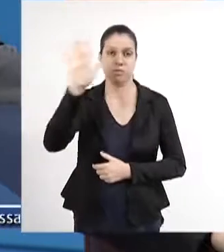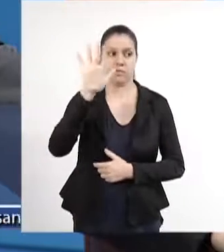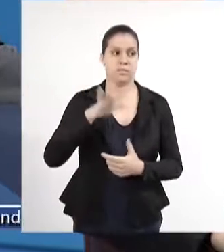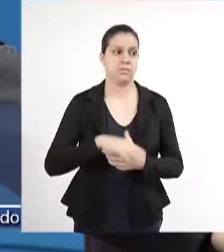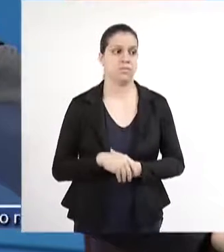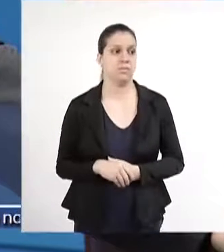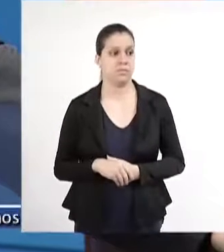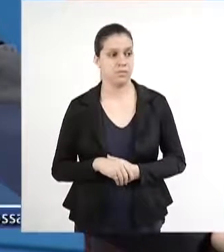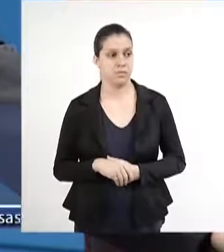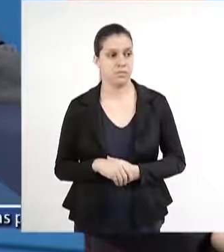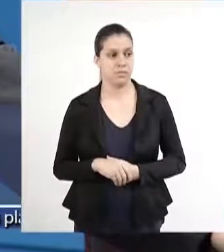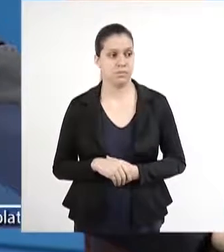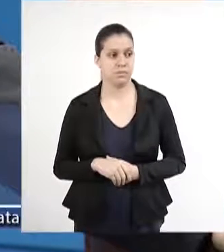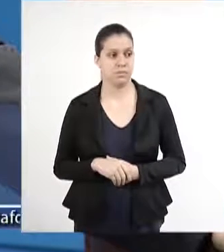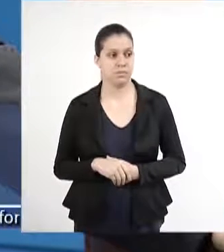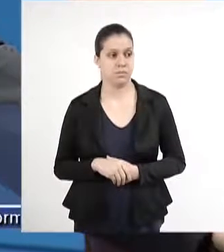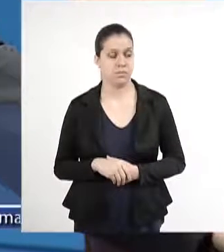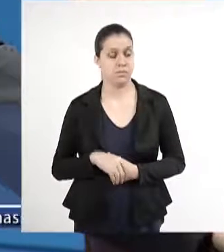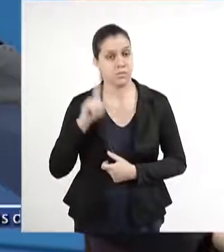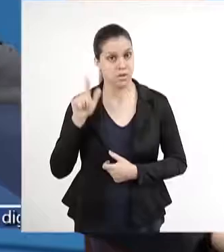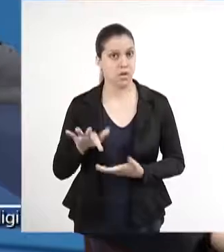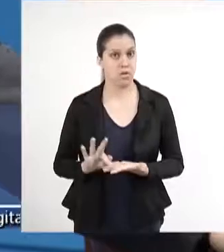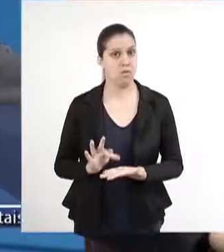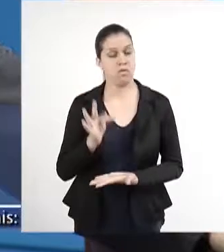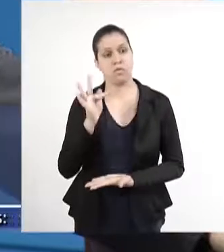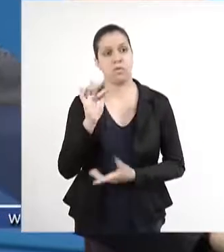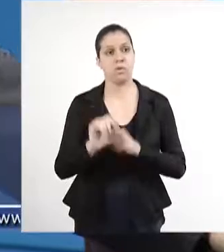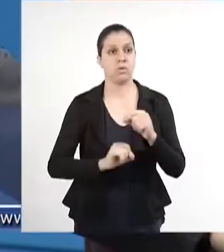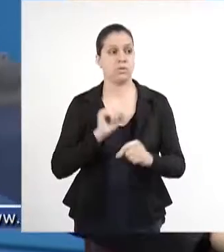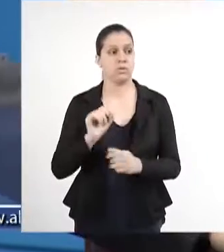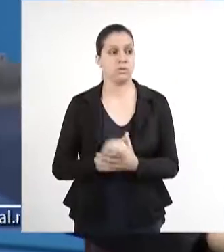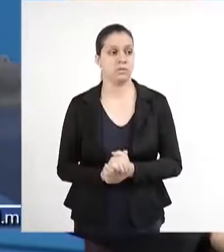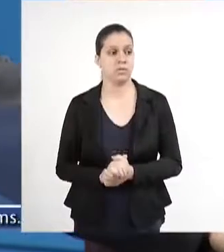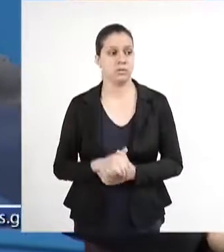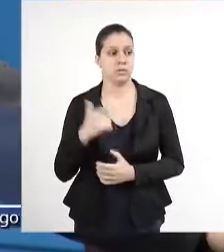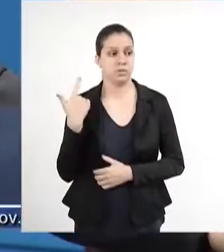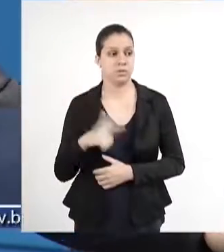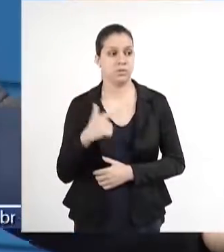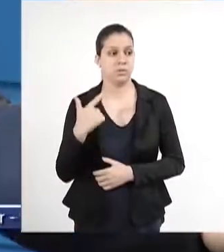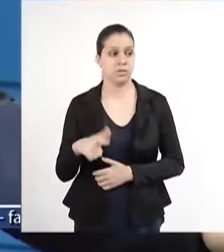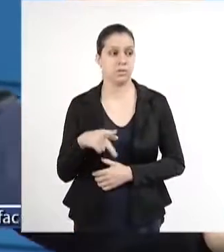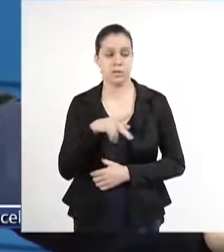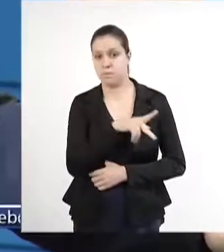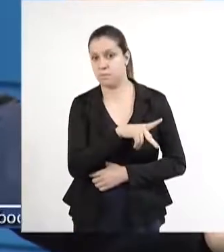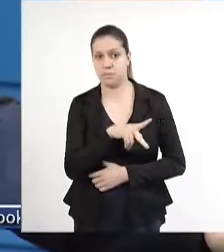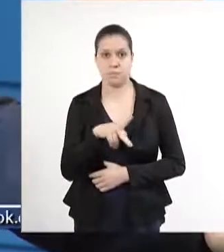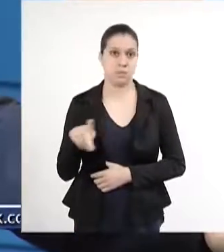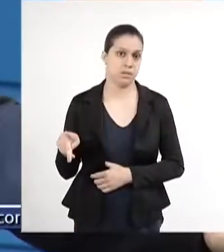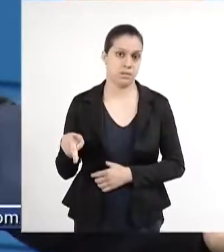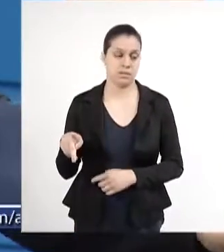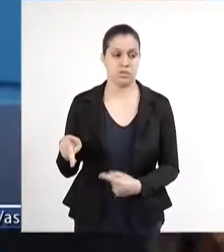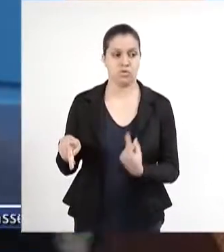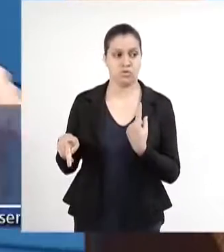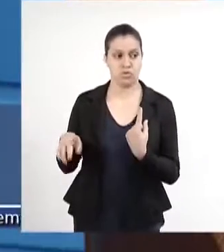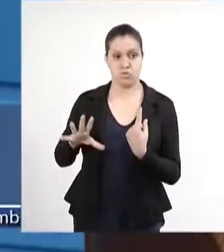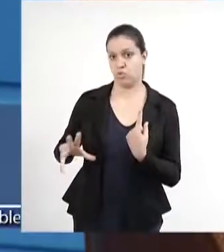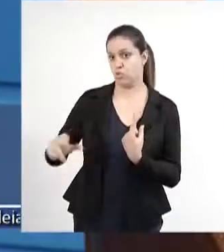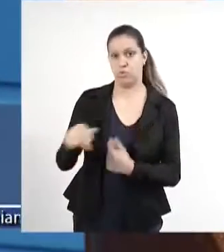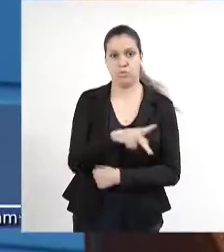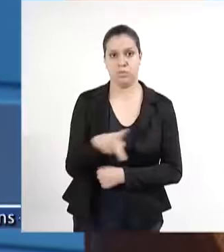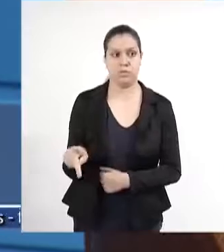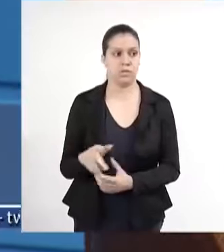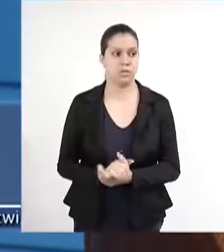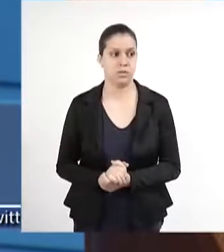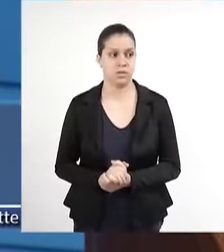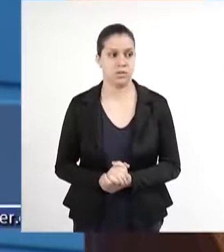deputado Pedro Kemp. Um fórum que não existe presidente dos presidentes de Assembleia.